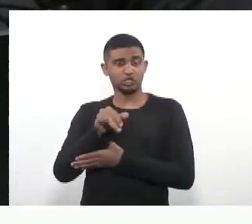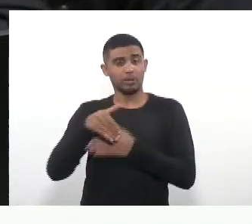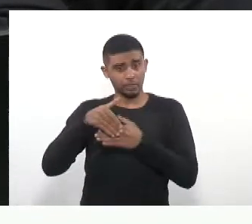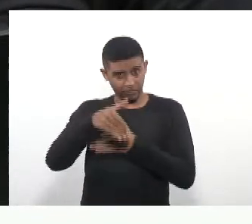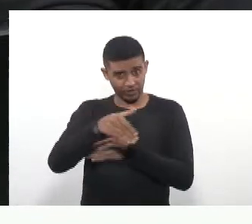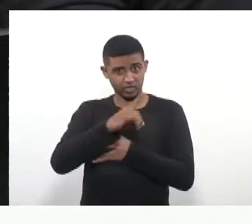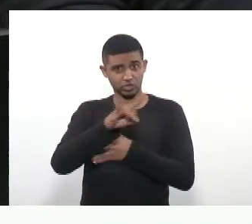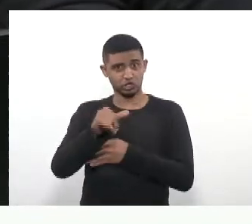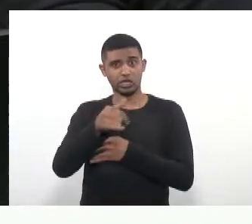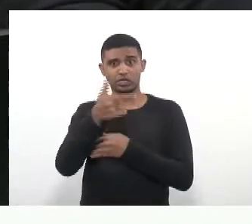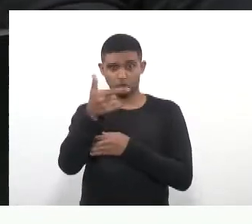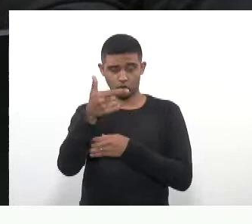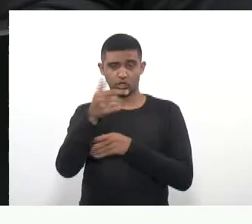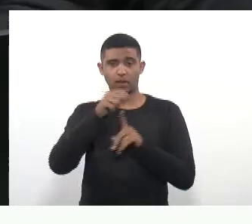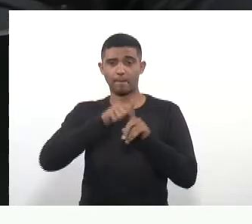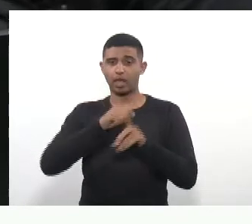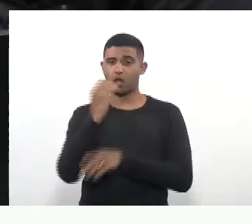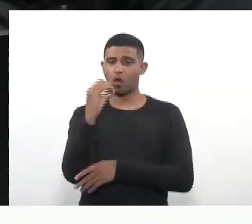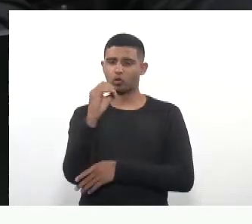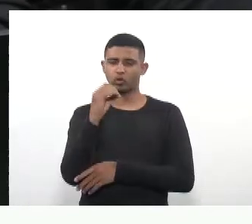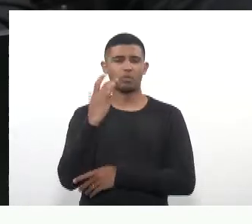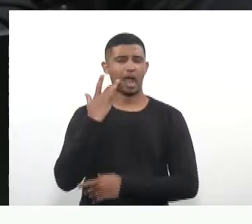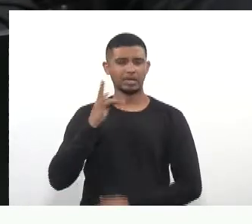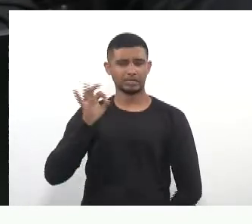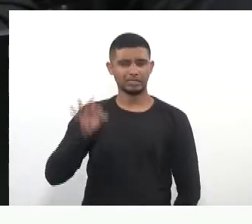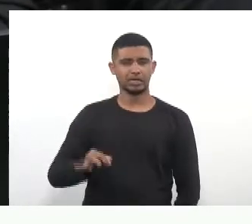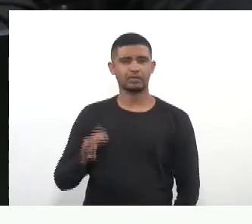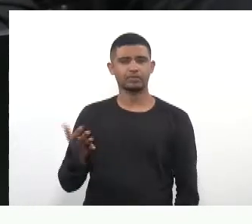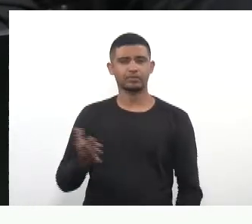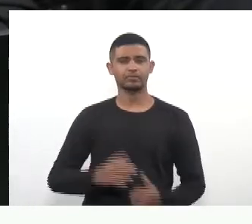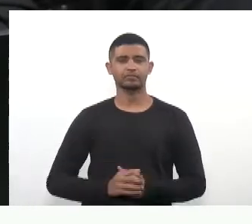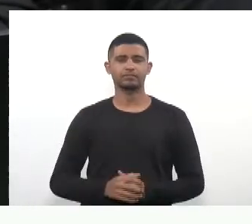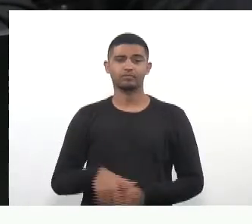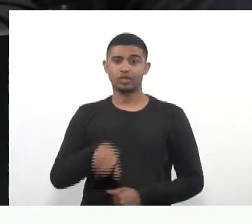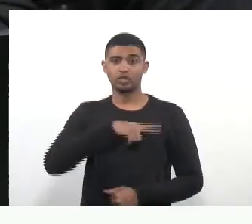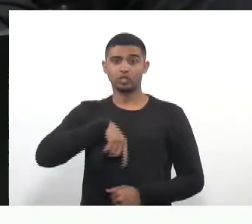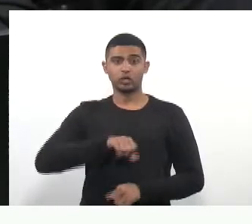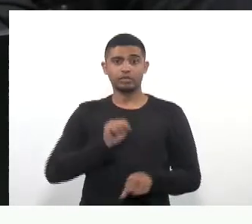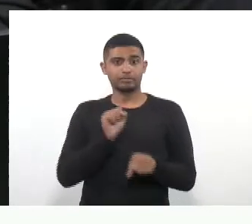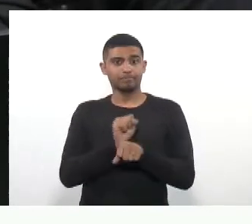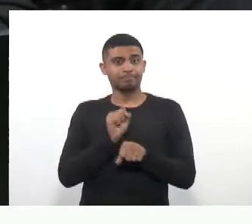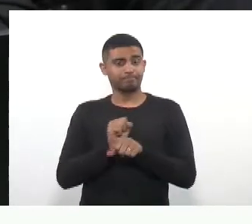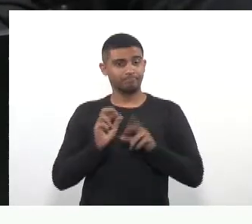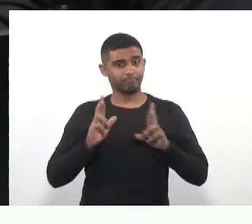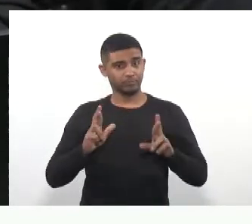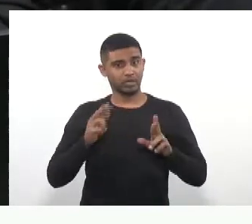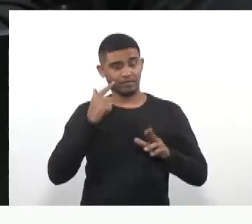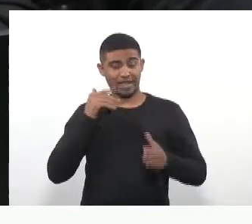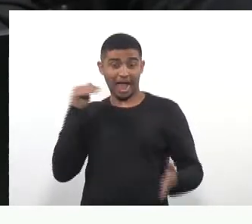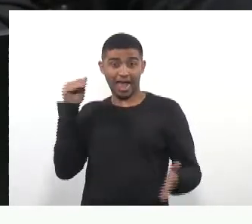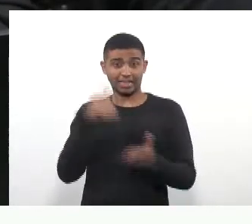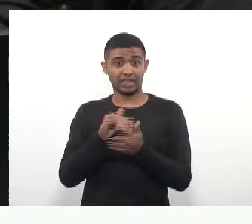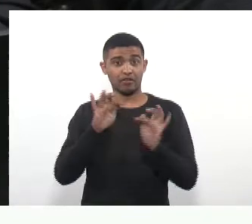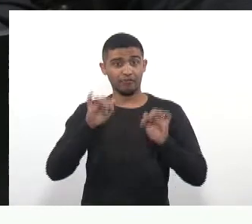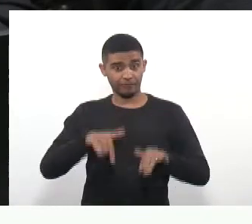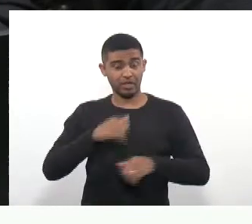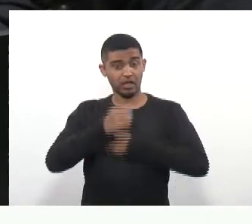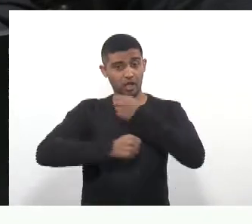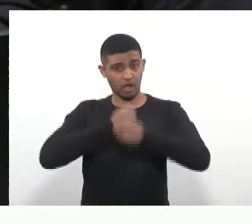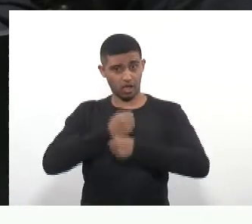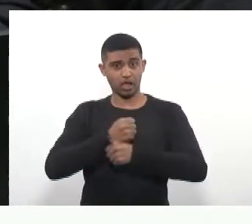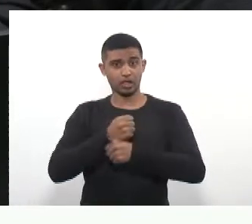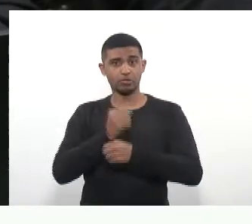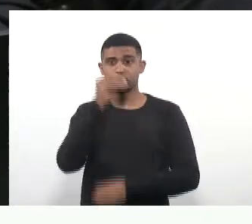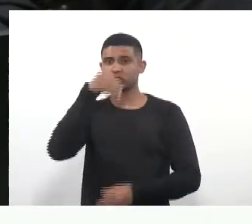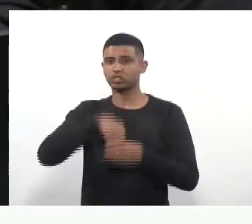próximo dia 2 de outubro, se não me engano, né? E a gente espera implantar até o fim do ano a